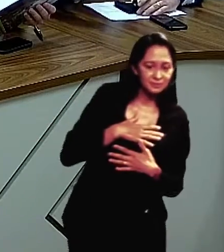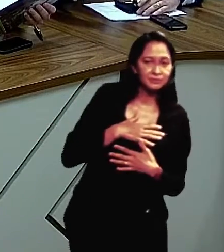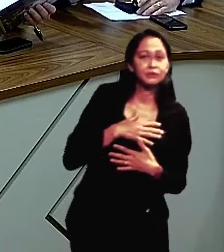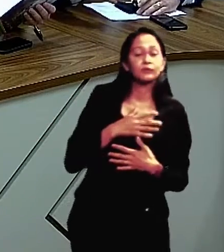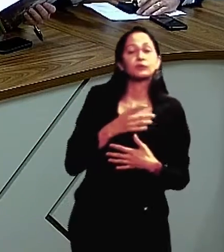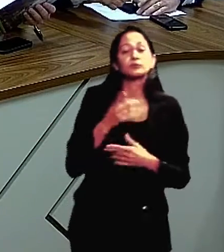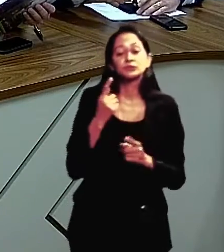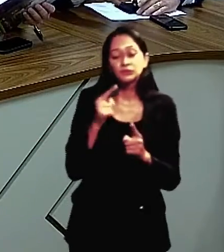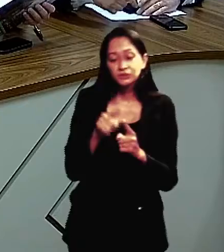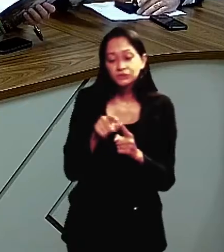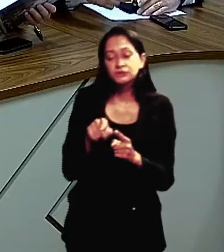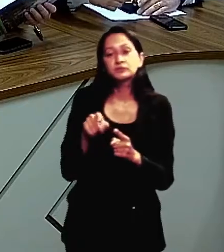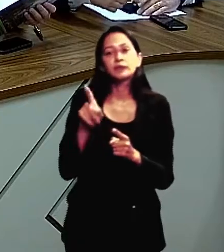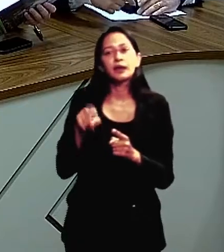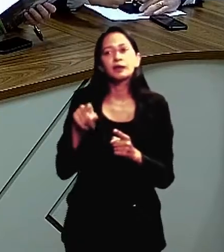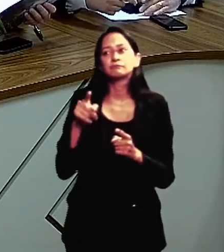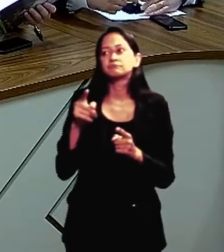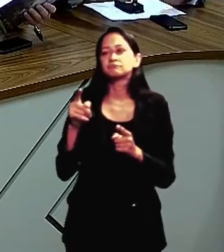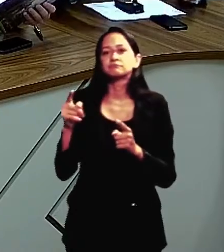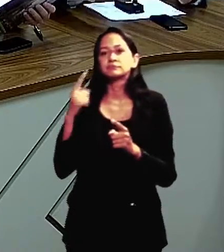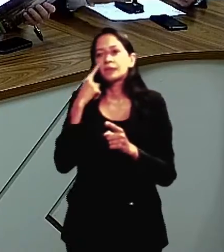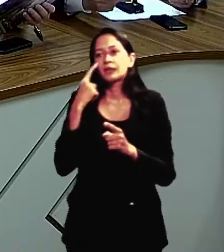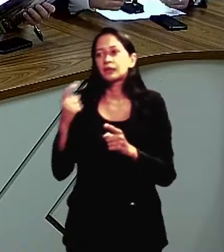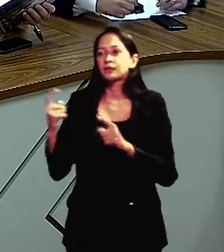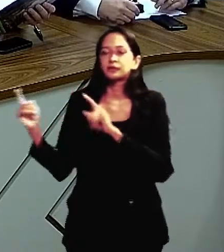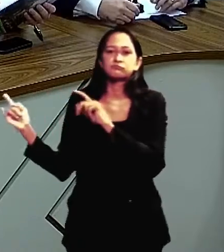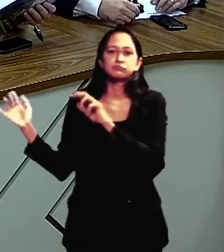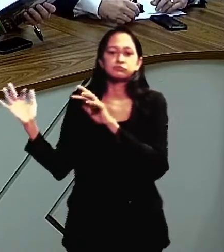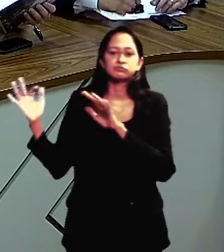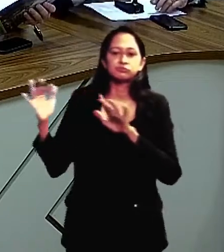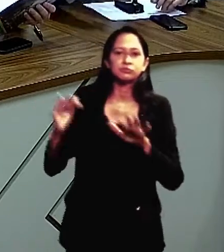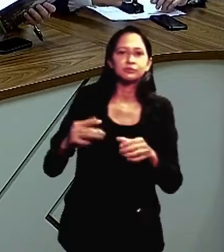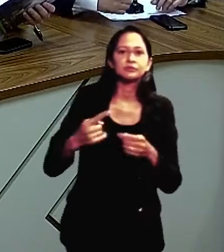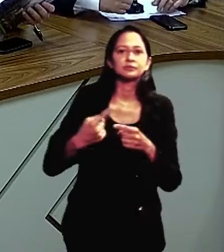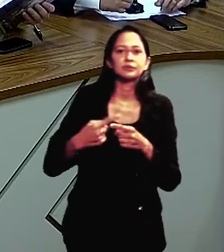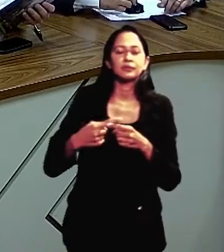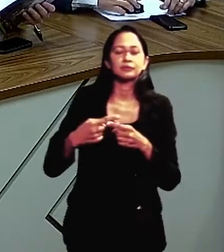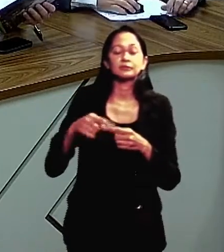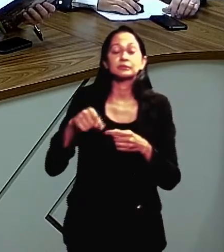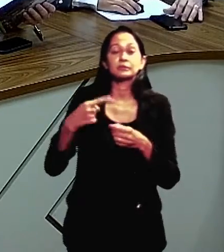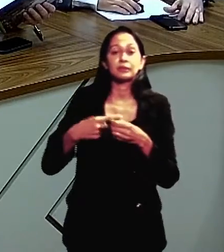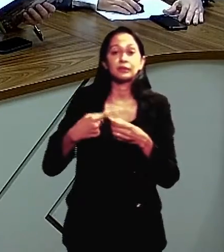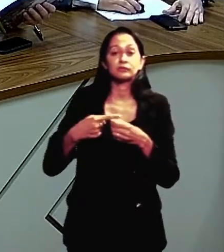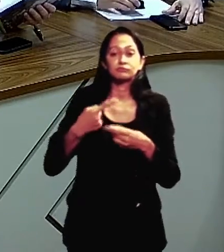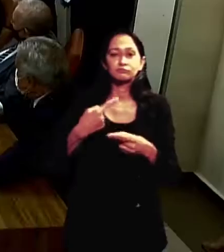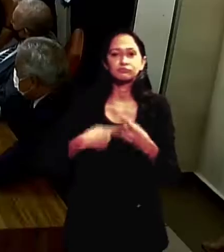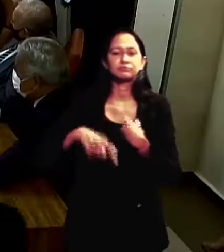propositivas, que vão atrair mercado e atrair receita para o nosso município. Parabéns, viu? Posso até